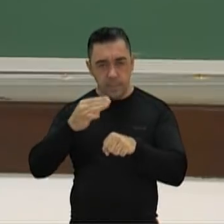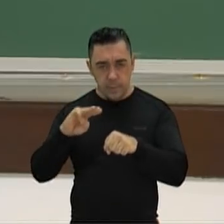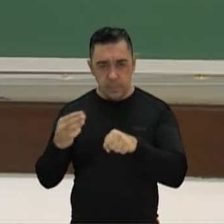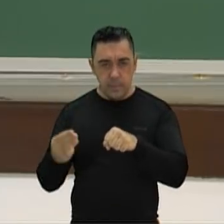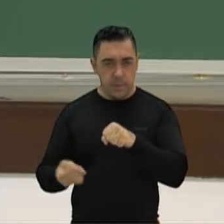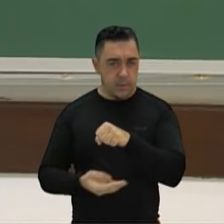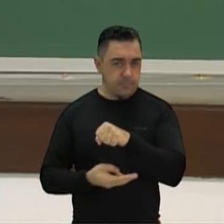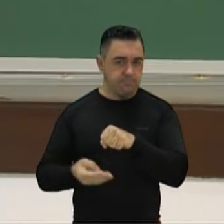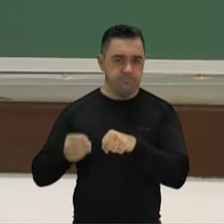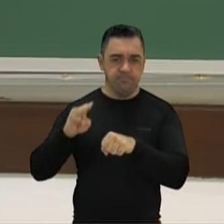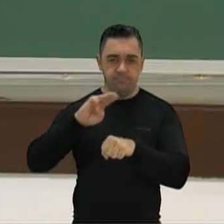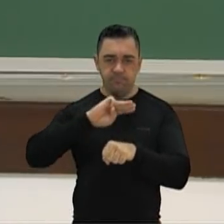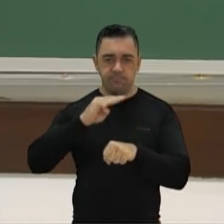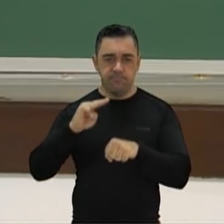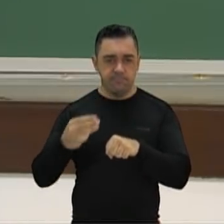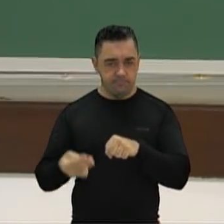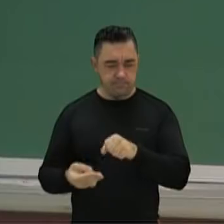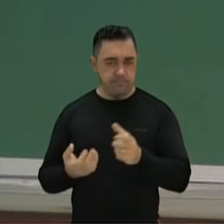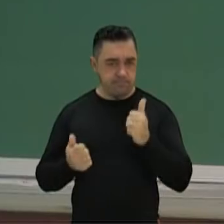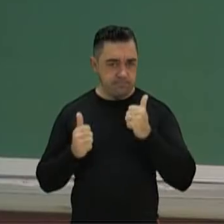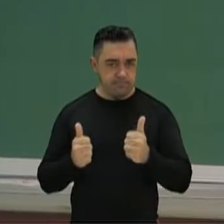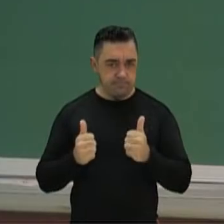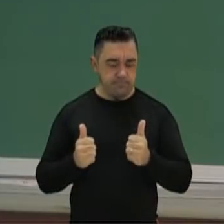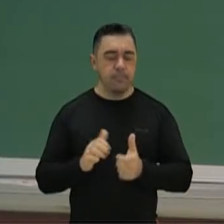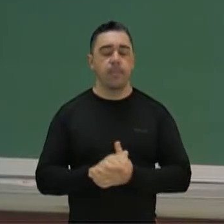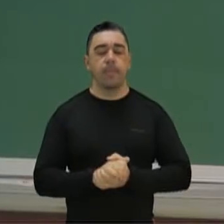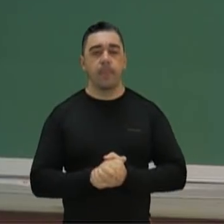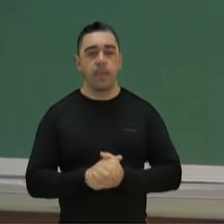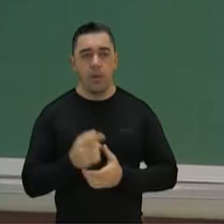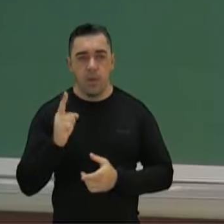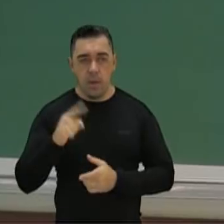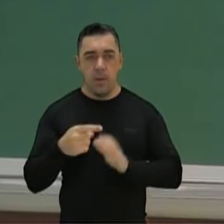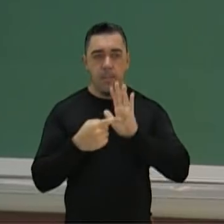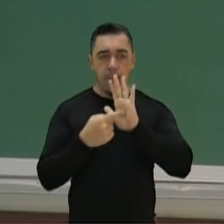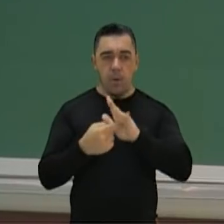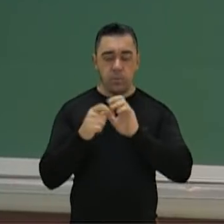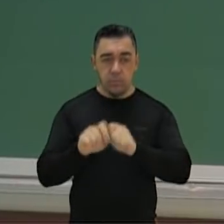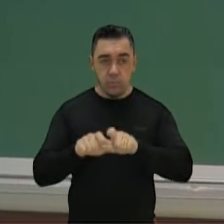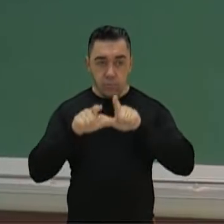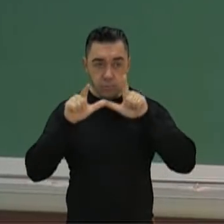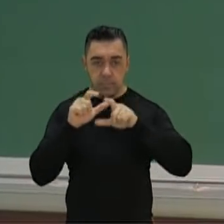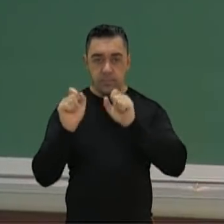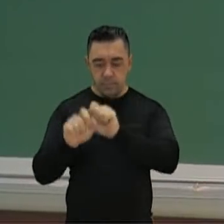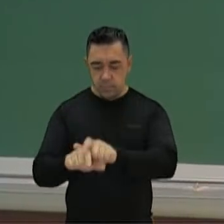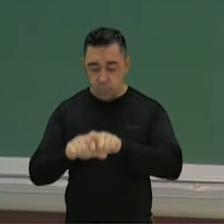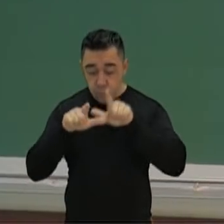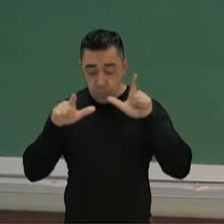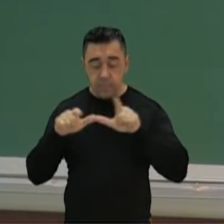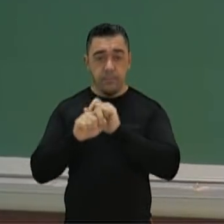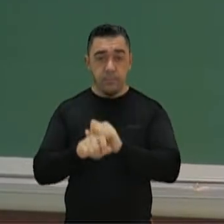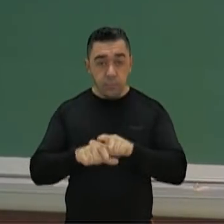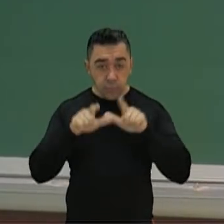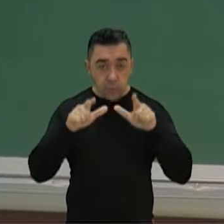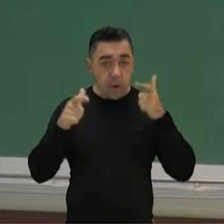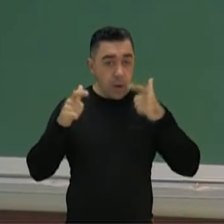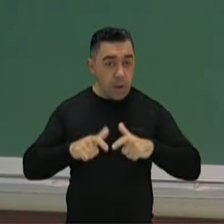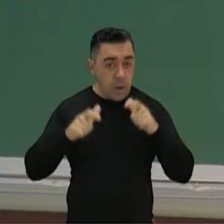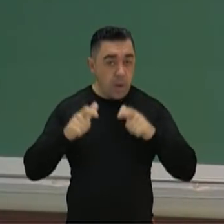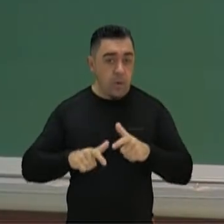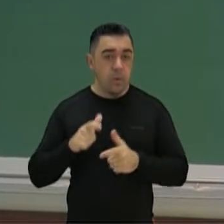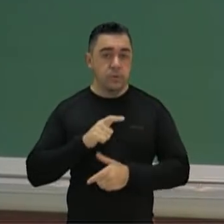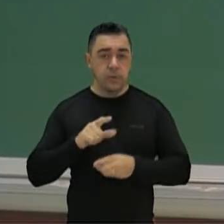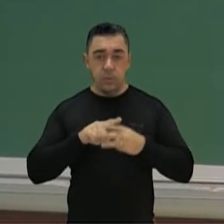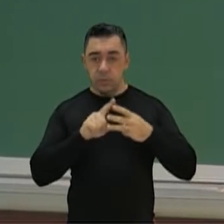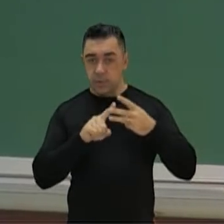desse revestimento externo que é a parede celular. Então, um zoom mostra para vocês onde ela está na célula. Mas os